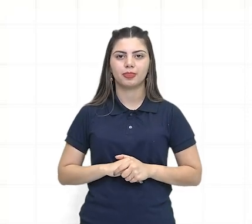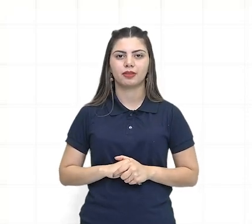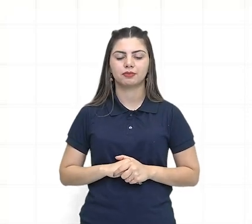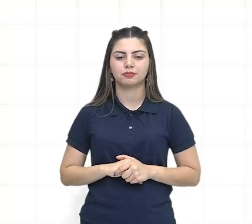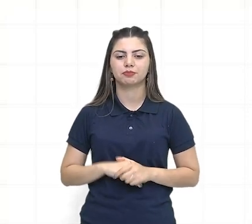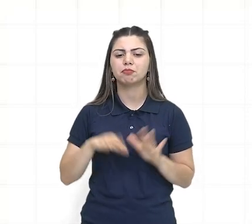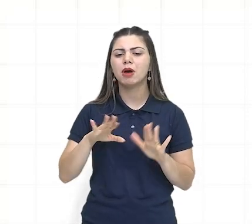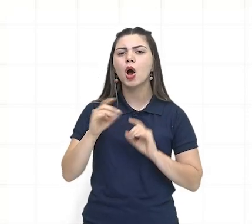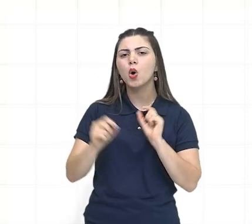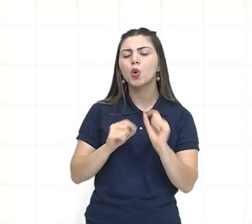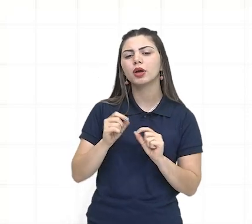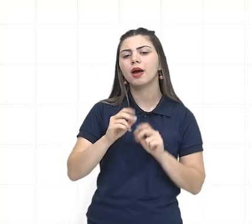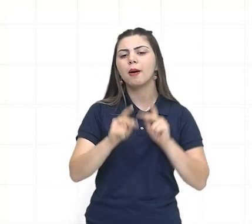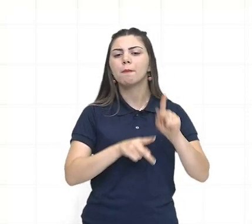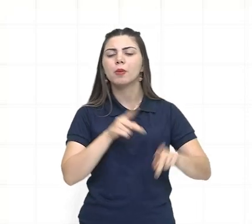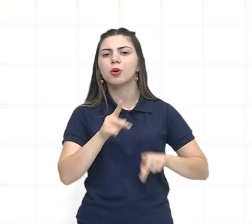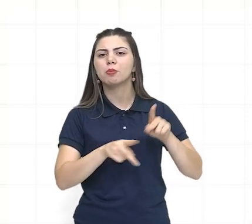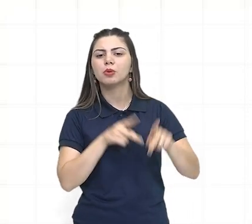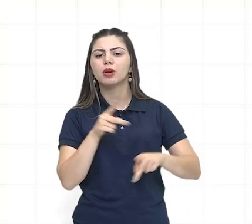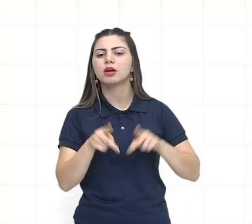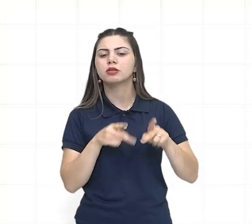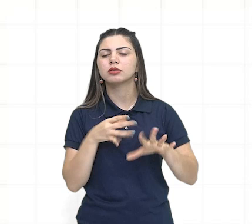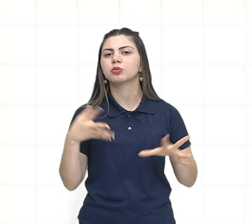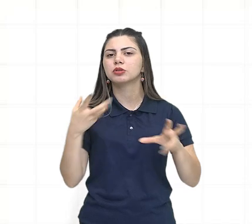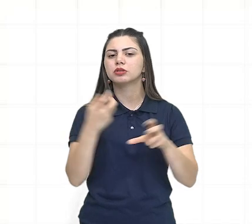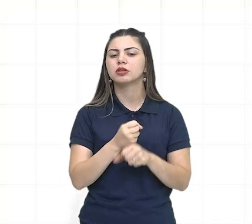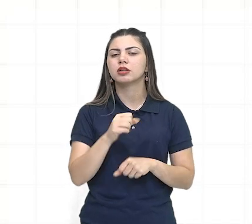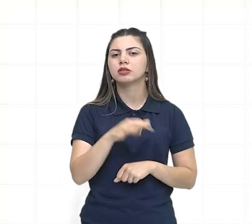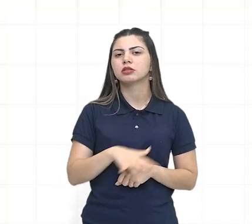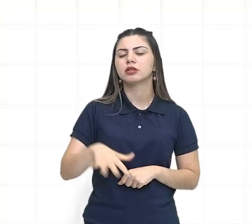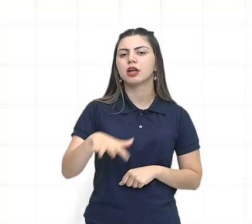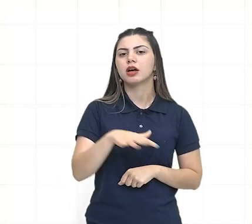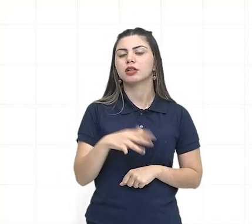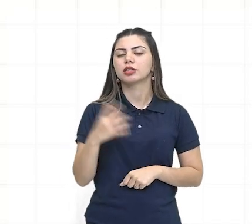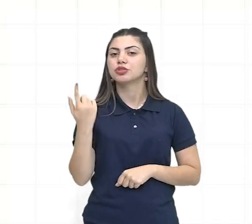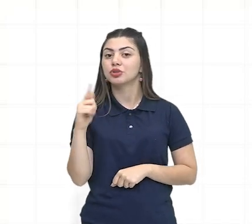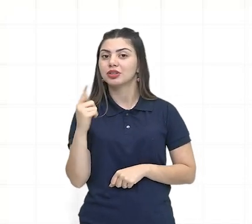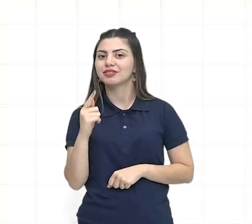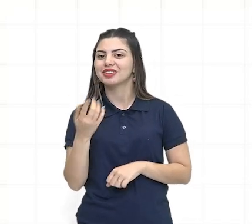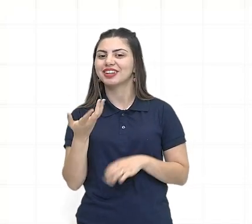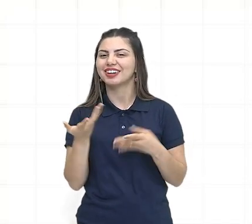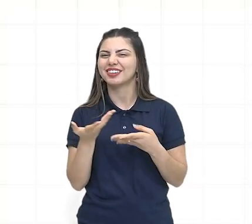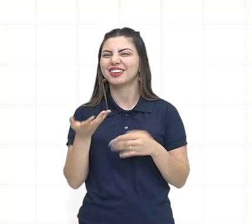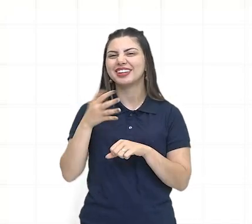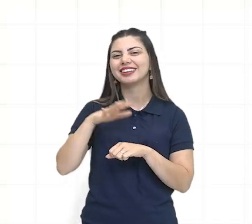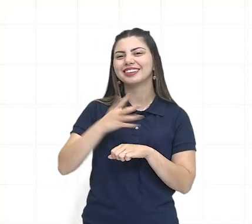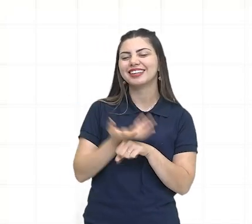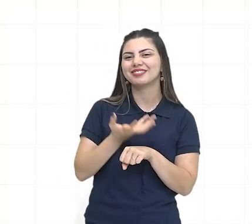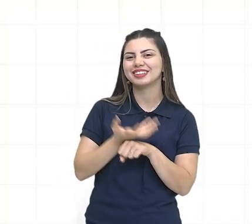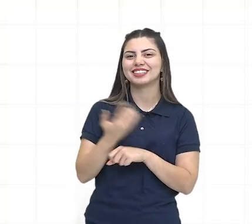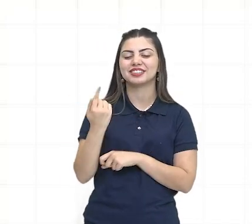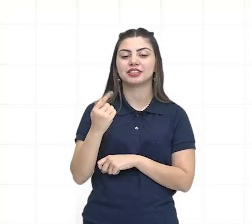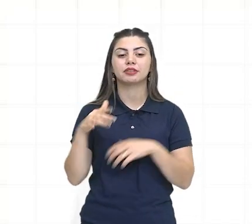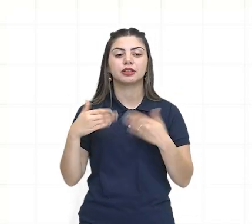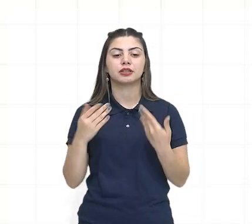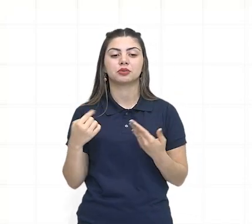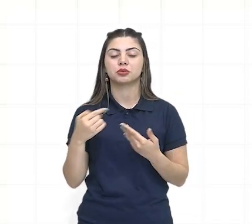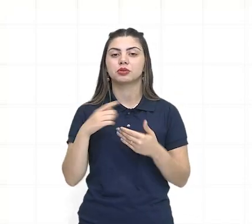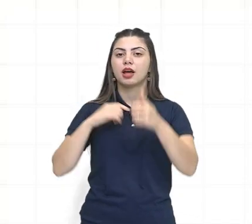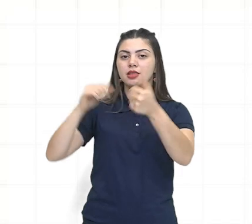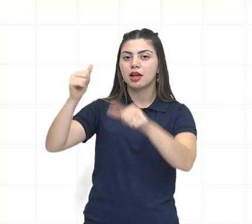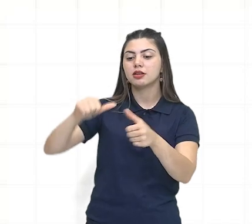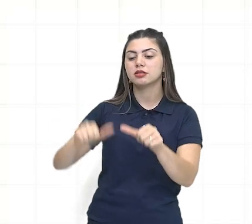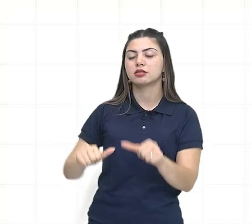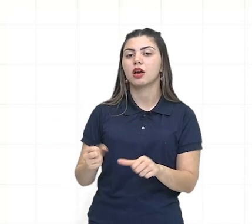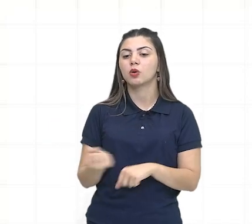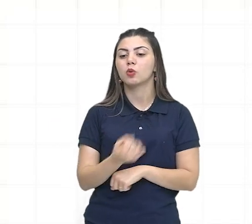que é densidade demográfica aqui? Vamos entrar aqui um pouco em geografia. A densidade demográfica analisa aqui a quantidade de